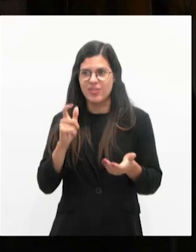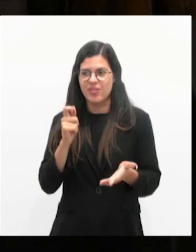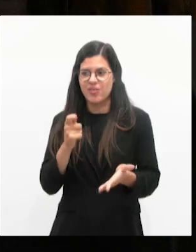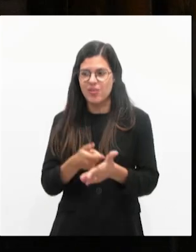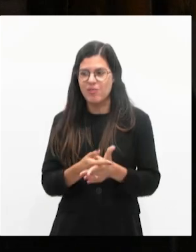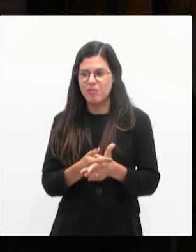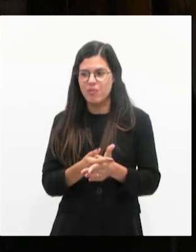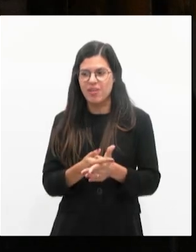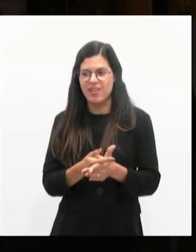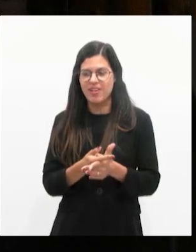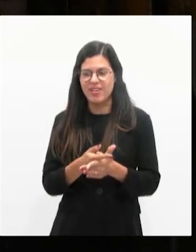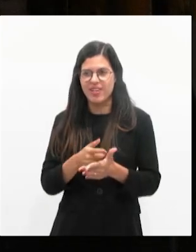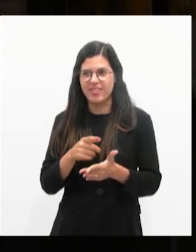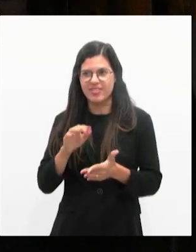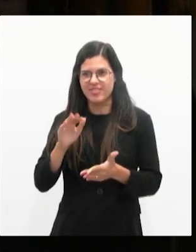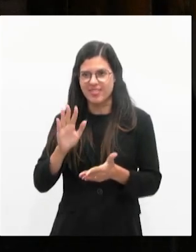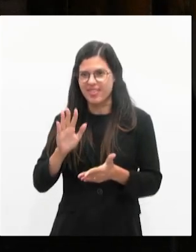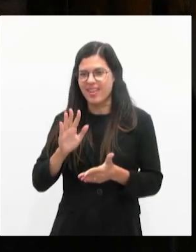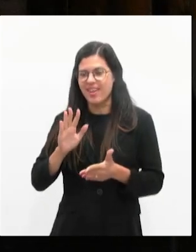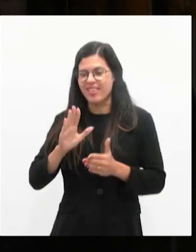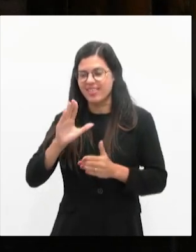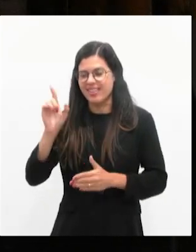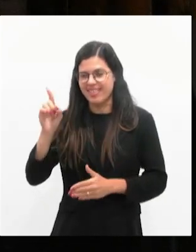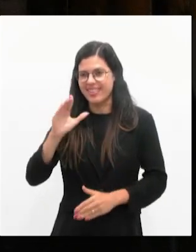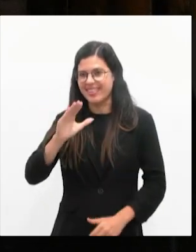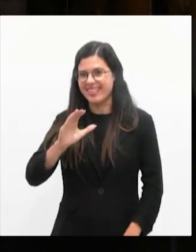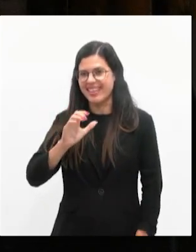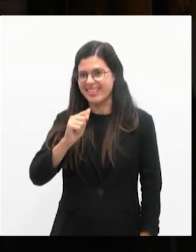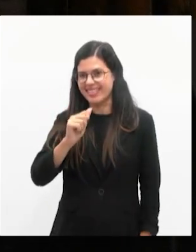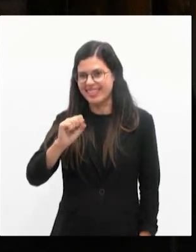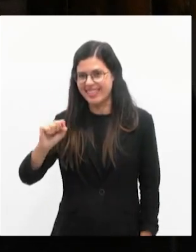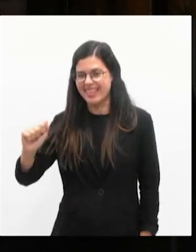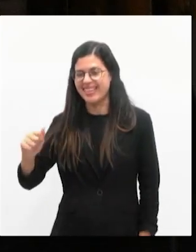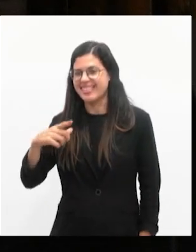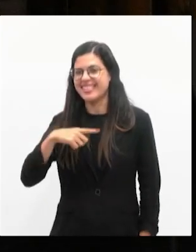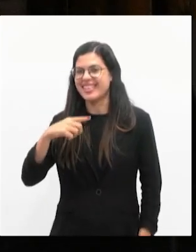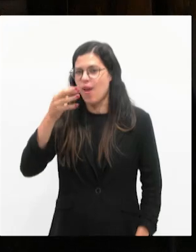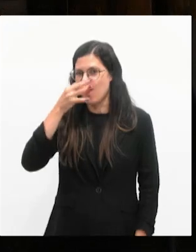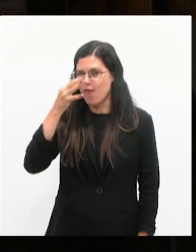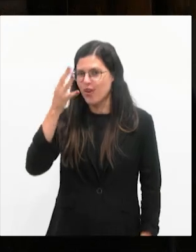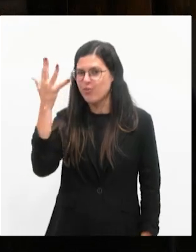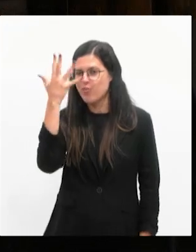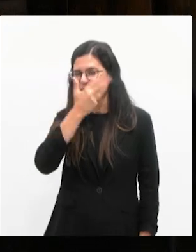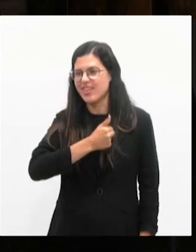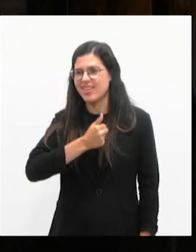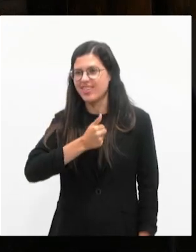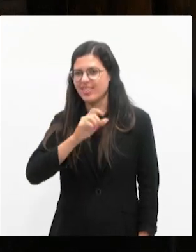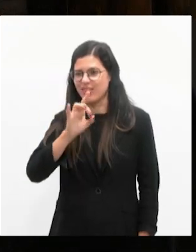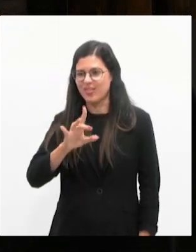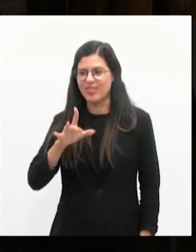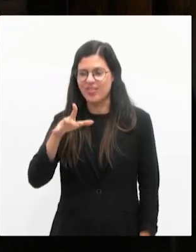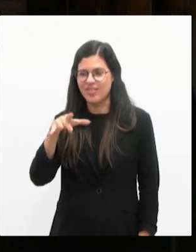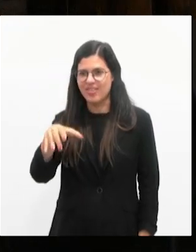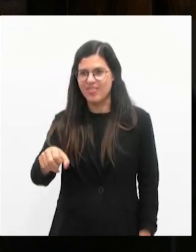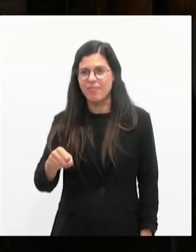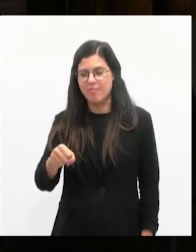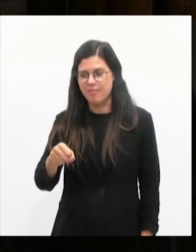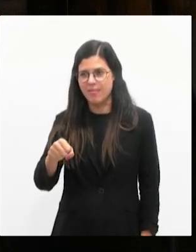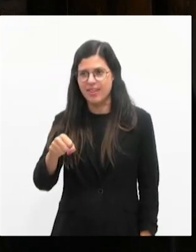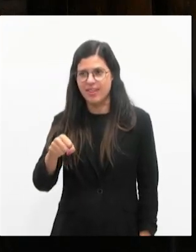lá na Ceasa, o que mais lá tem é orquídeas bonitas. É só pegar uma